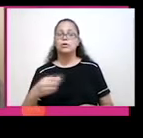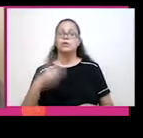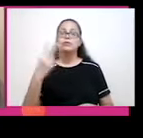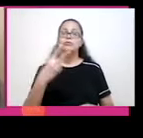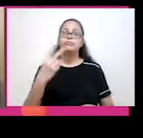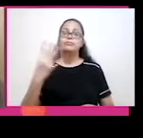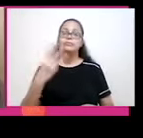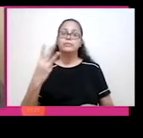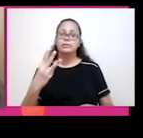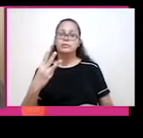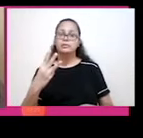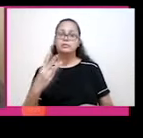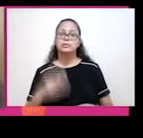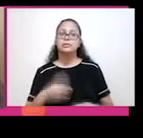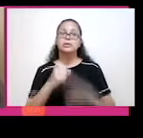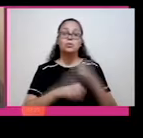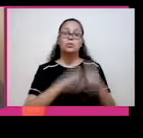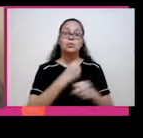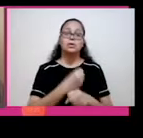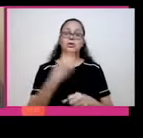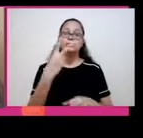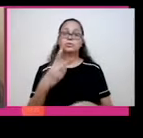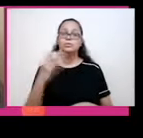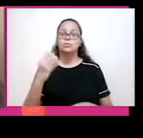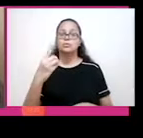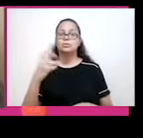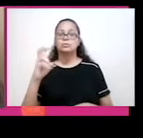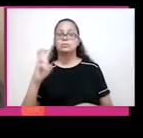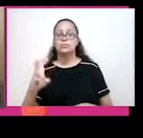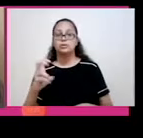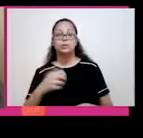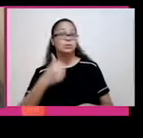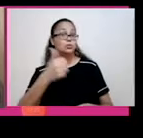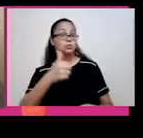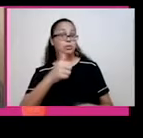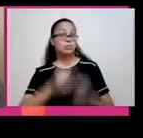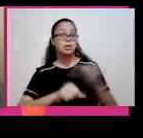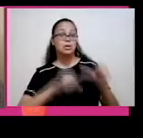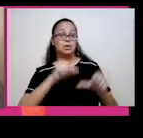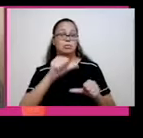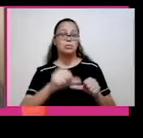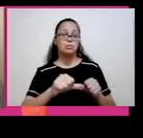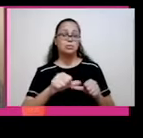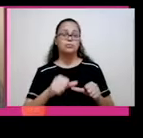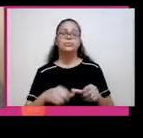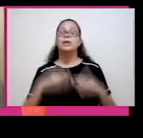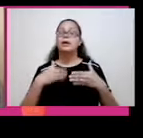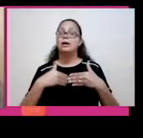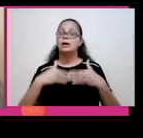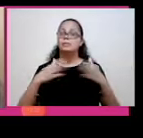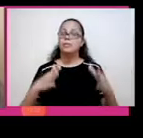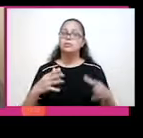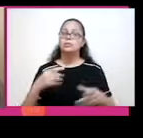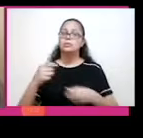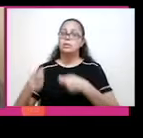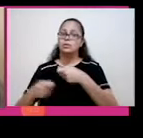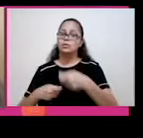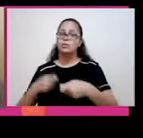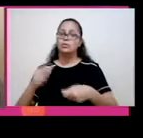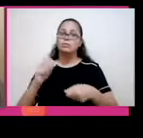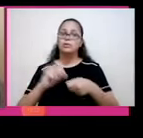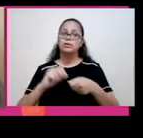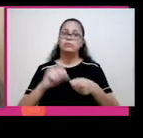PIB do mundo. Então a abertura econômica, ela criou aí as zonas econômicas especiais, como a gente acabou de dizer, que elas ficam nas